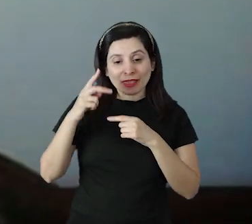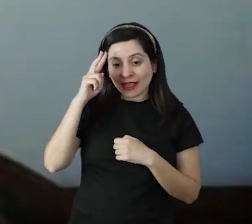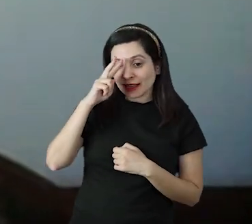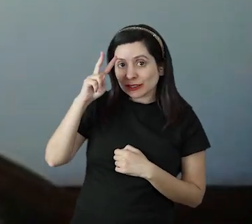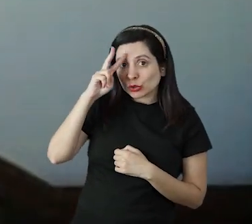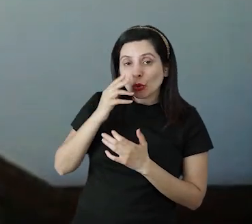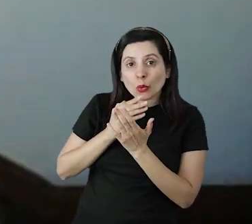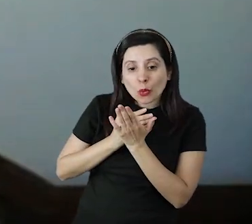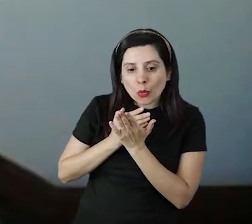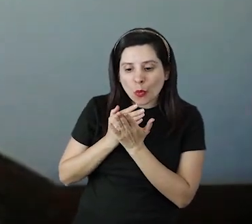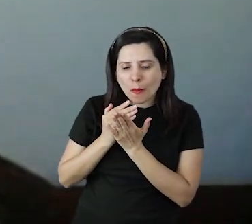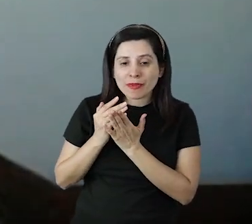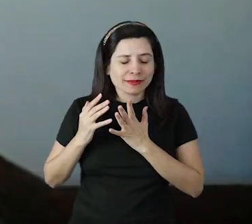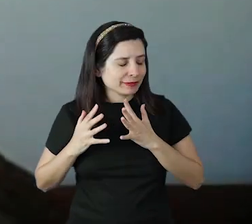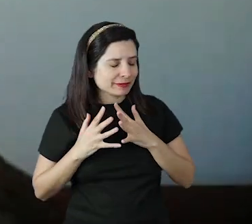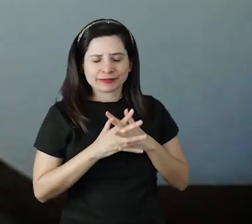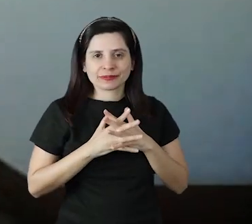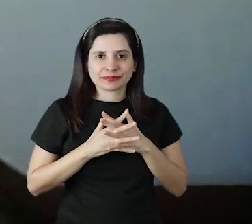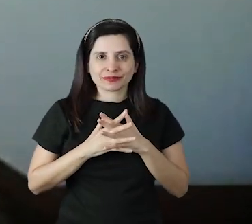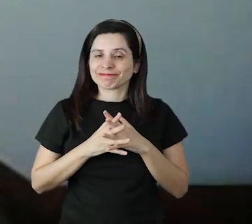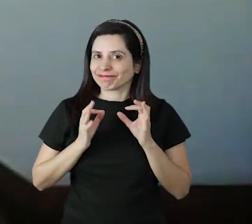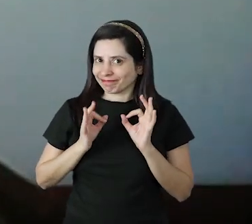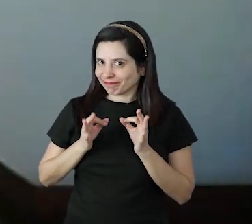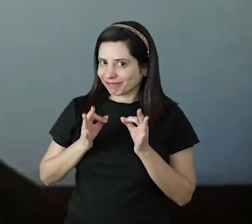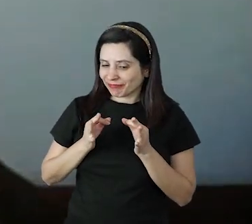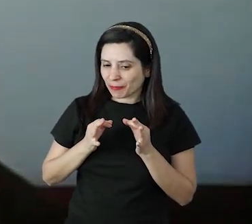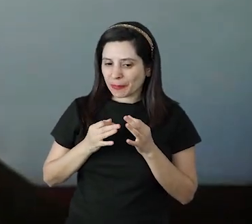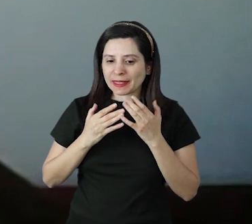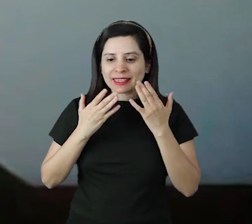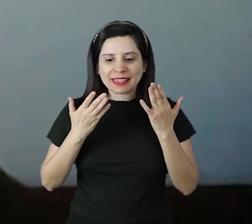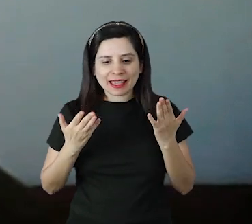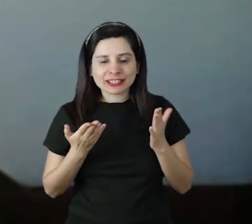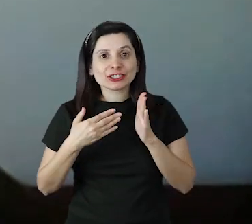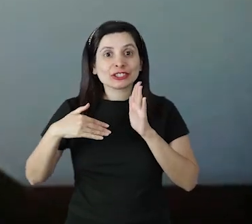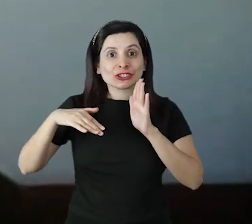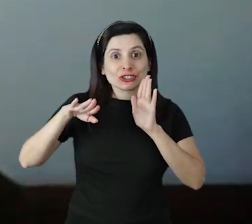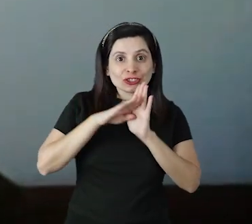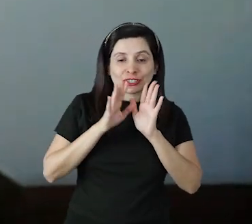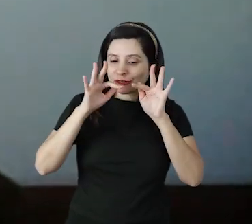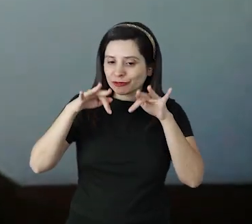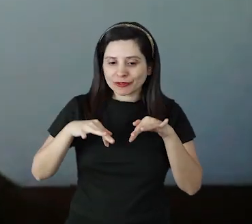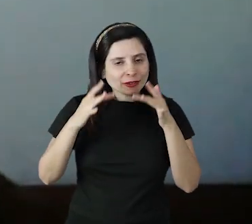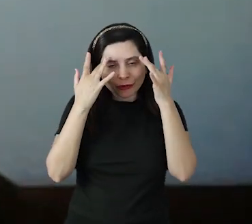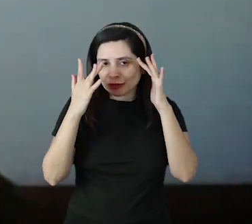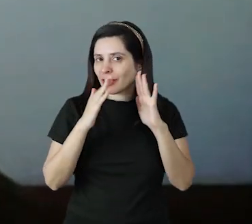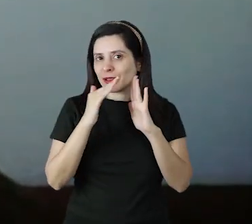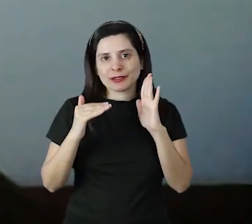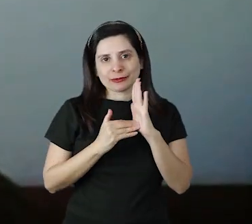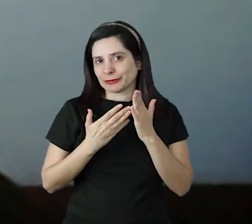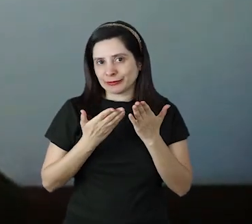elas começam mais confusas, né. E a gente vai chegar no final e a gente não vai saber tudo também sobre